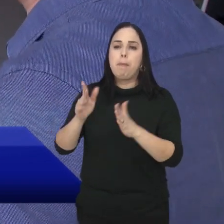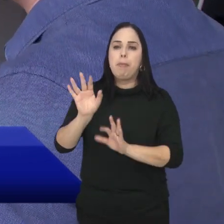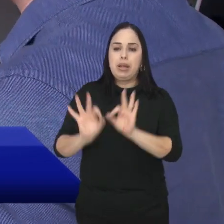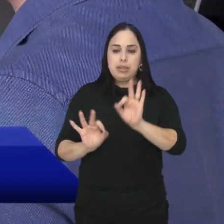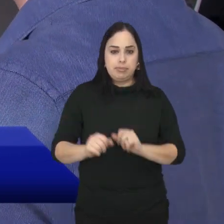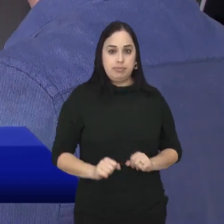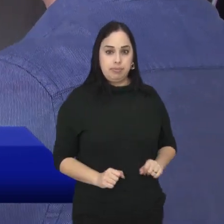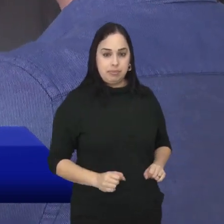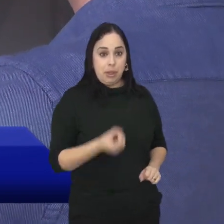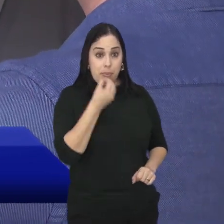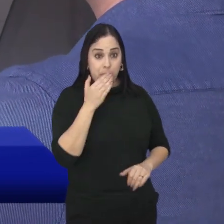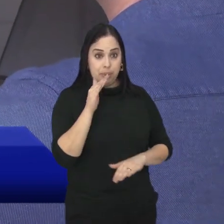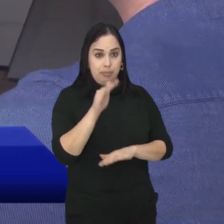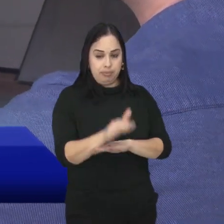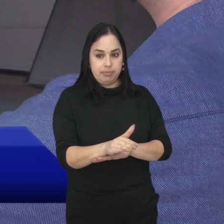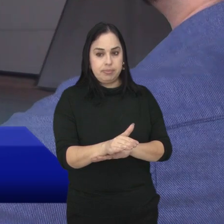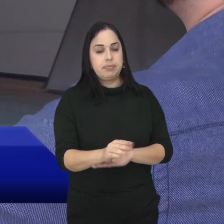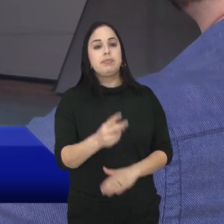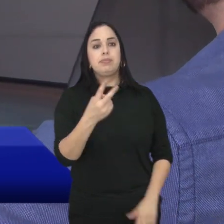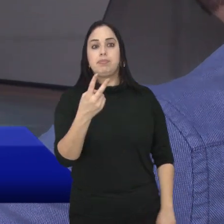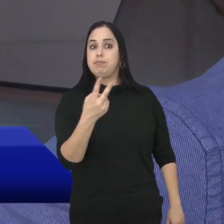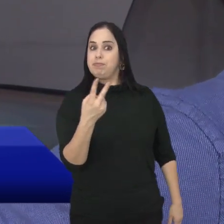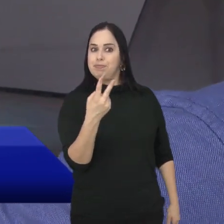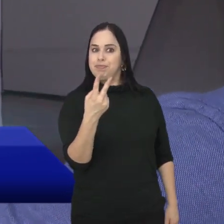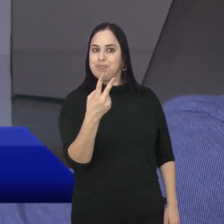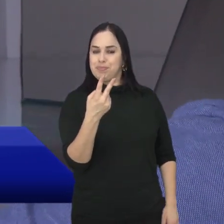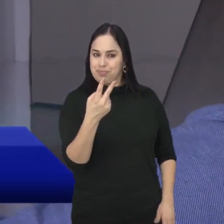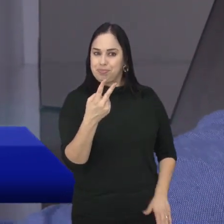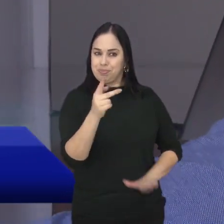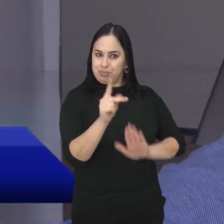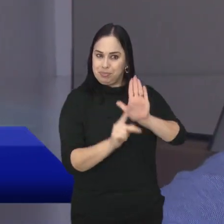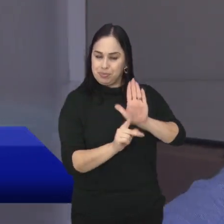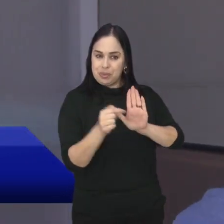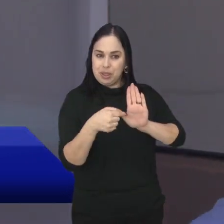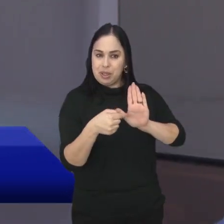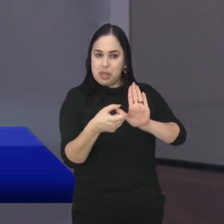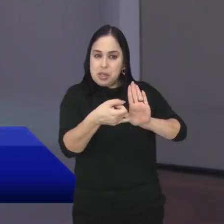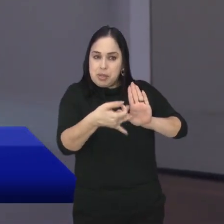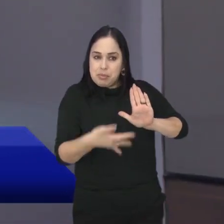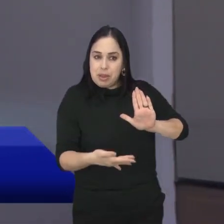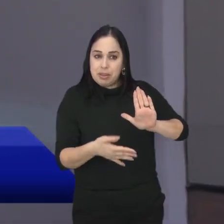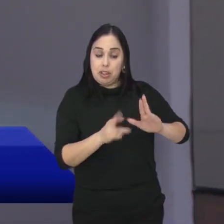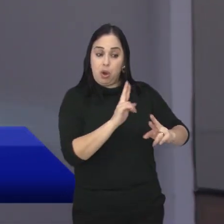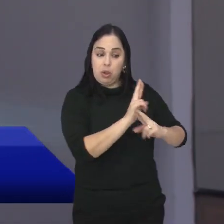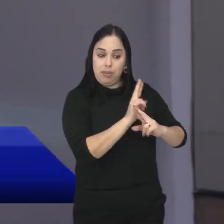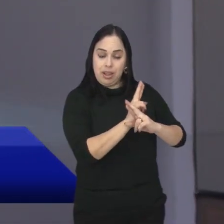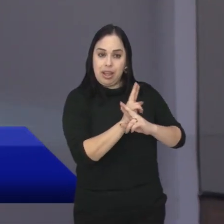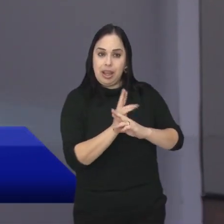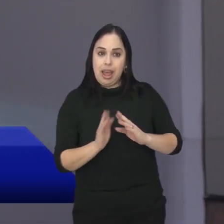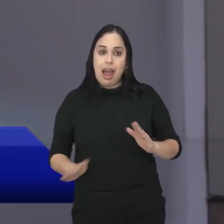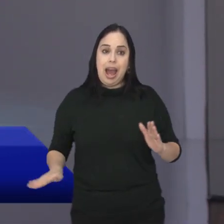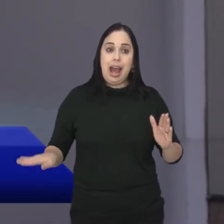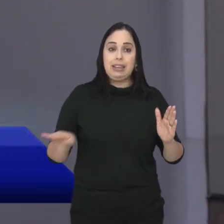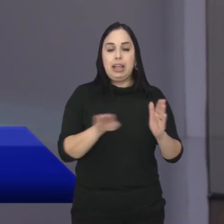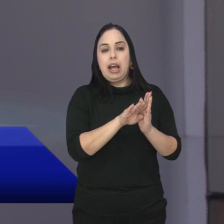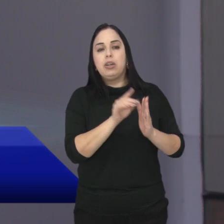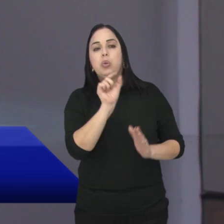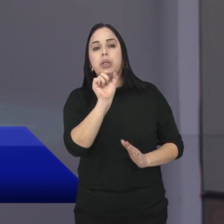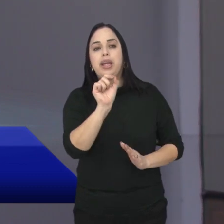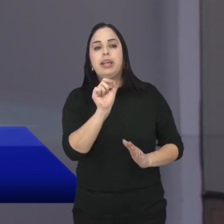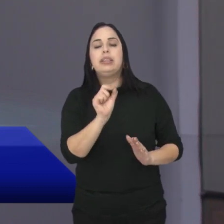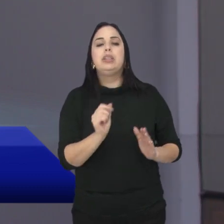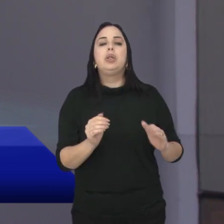o planejamento agora? Boa tarde. Essa segunda fase, a gente está falando agora da rodoviária nova até o